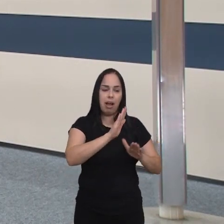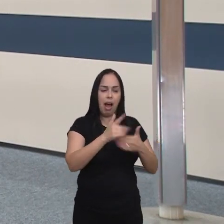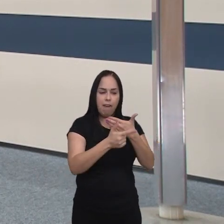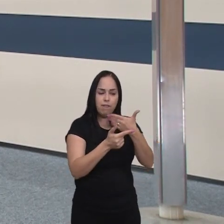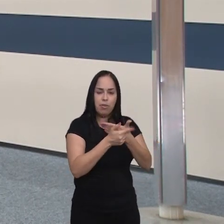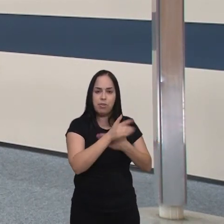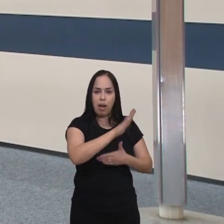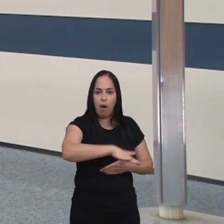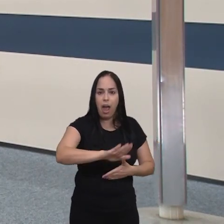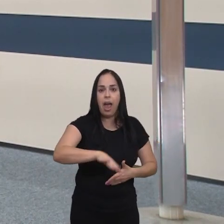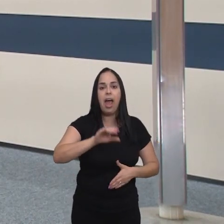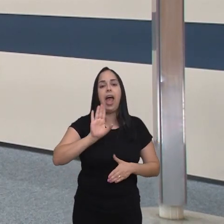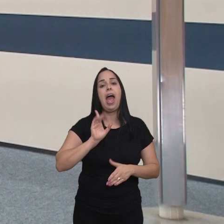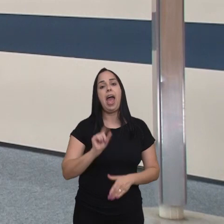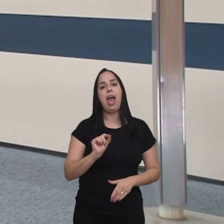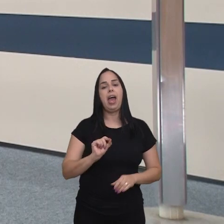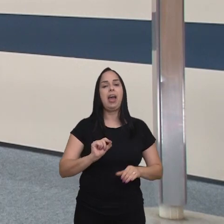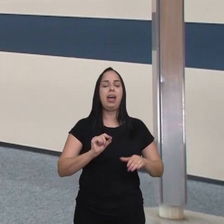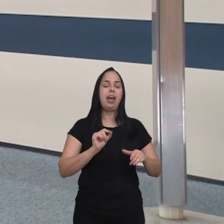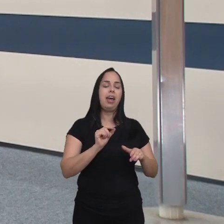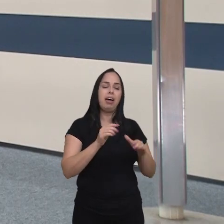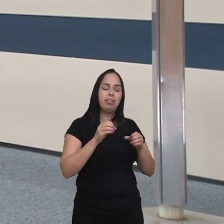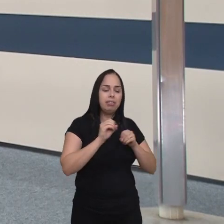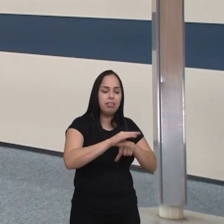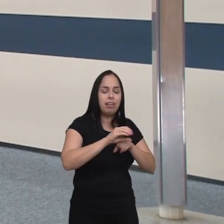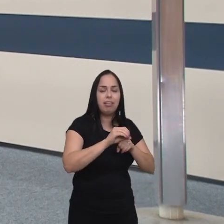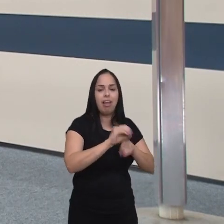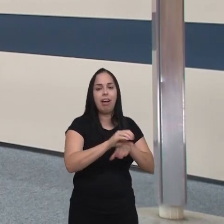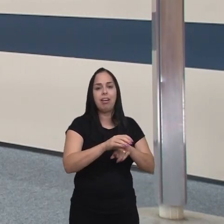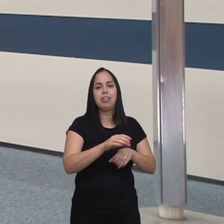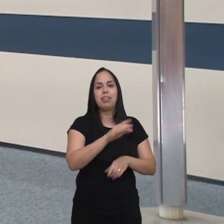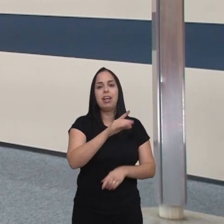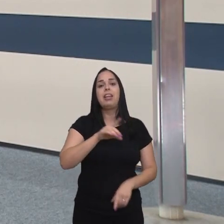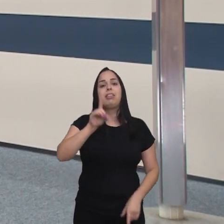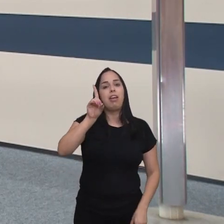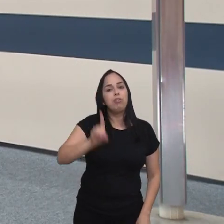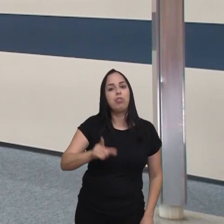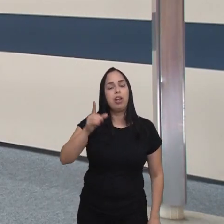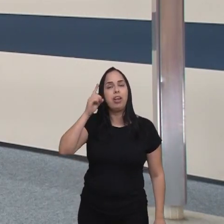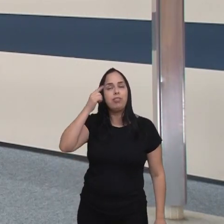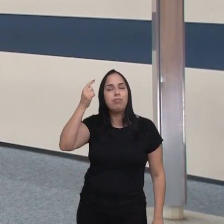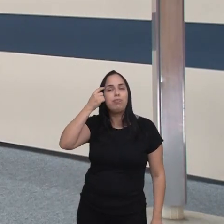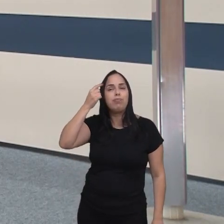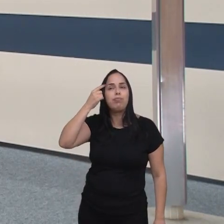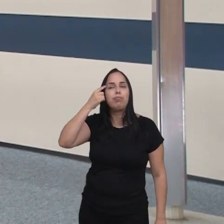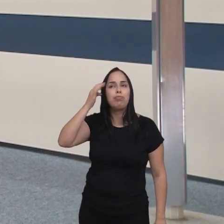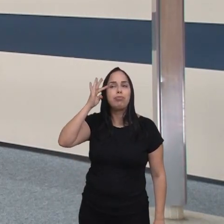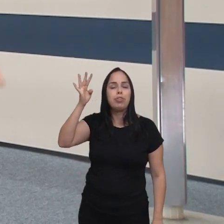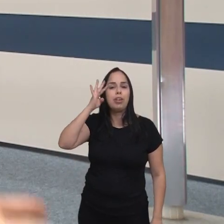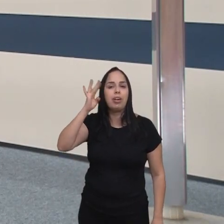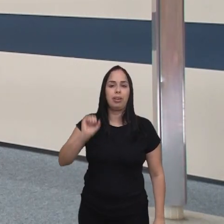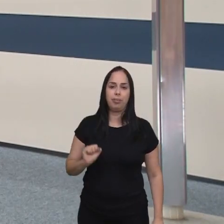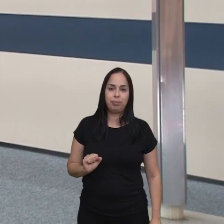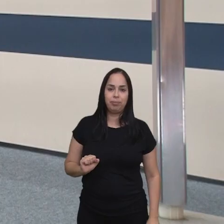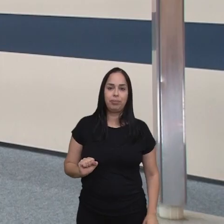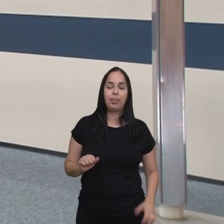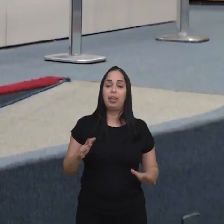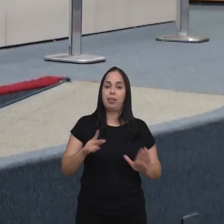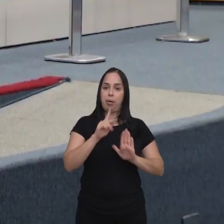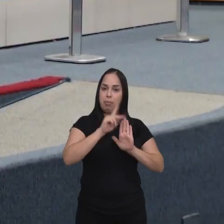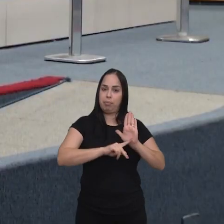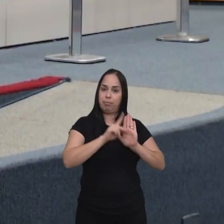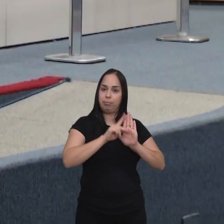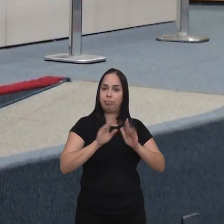da política pública é da educação, da lazer, né? As crianças têm o direito de sonhar com uma sociedade mais